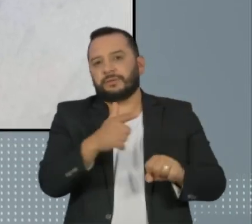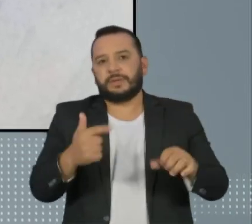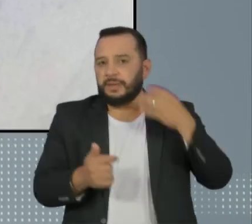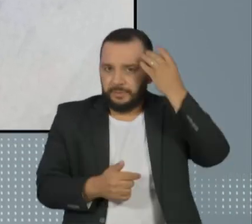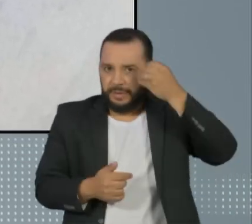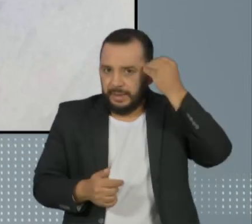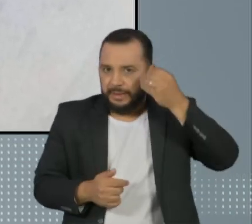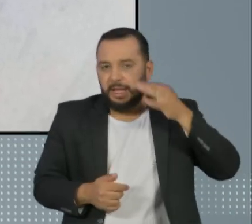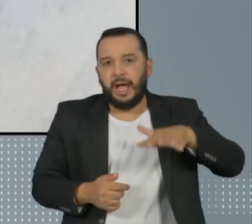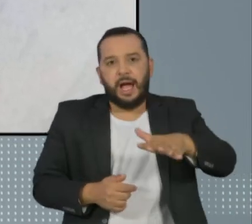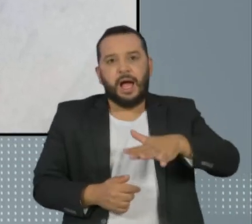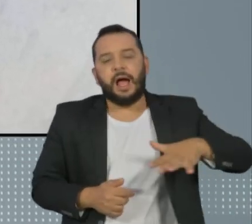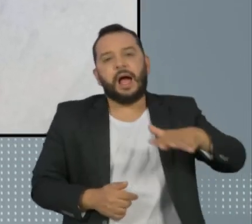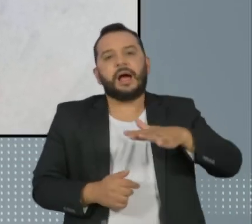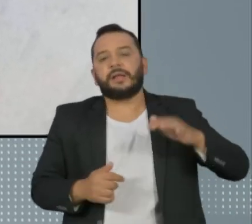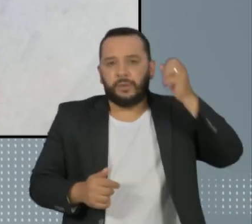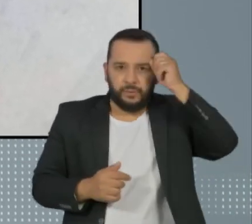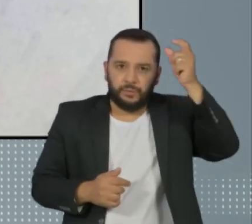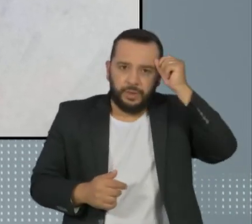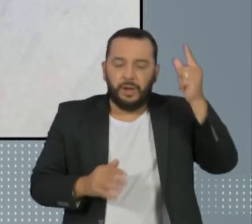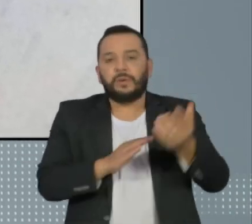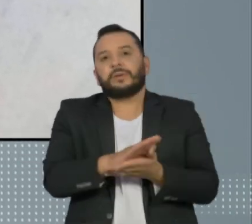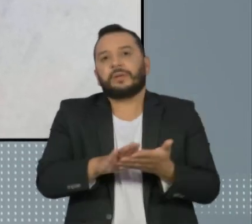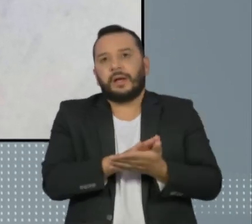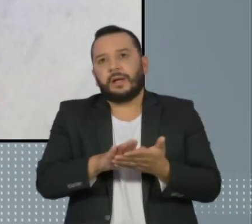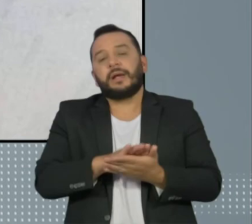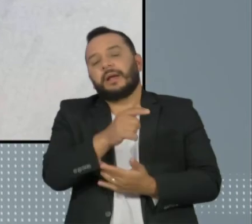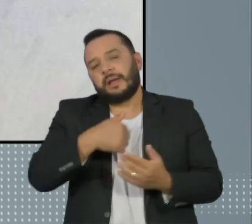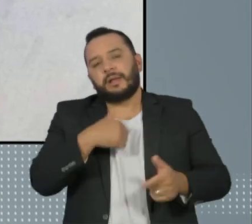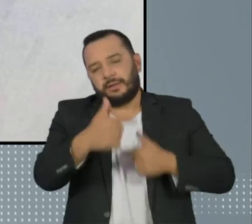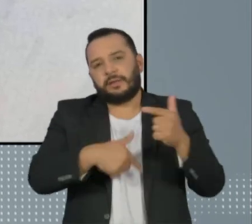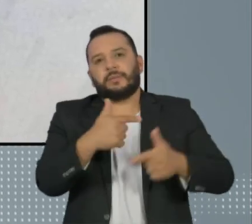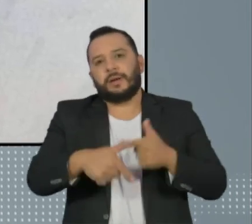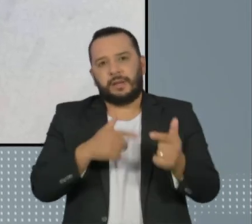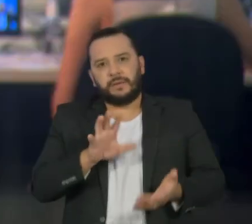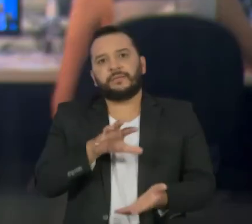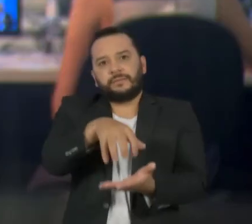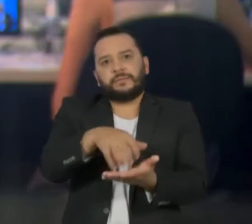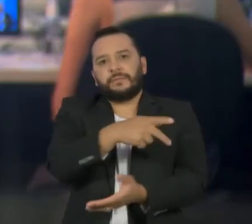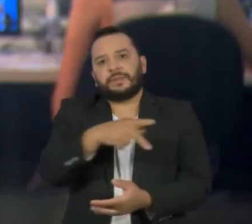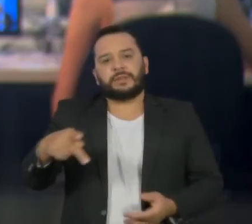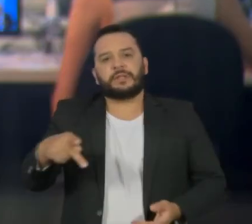na área cultural e desde Maio ocupava como interino a presidência da Funarte E aí